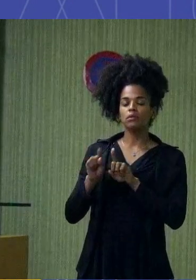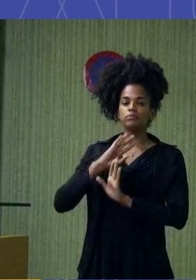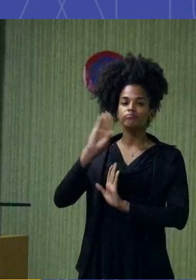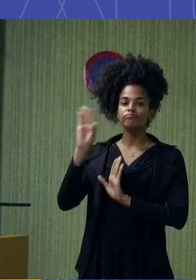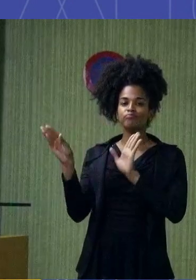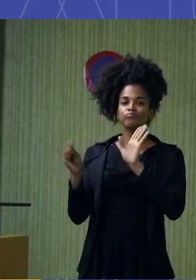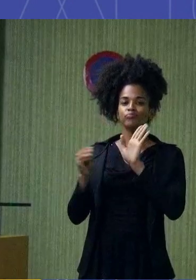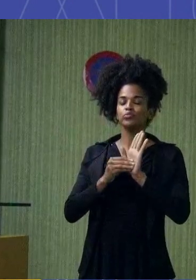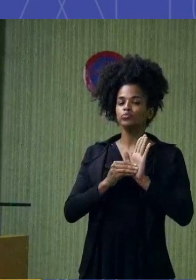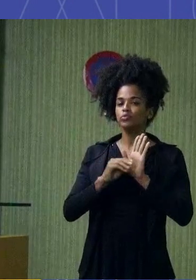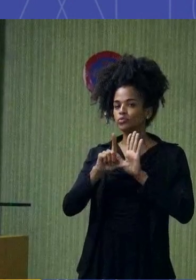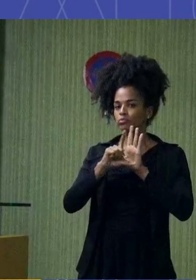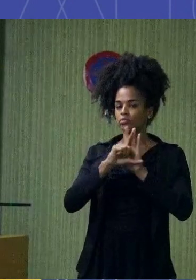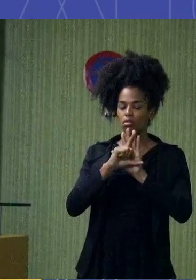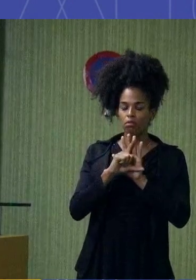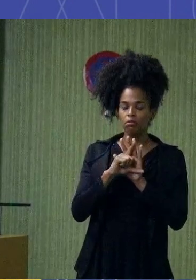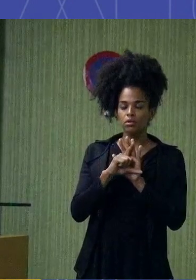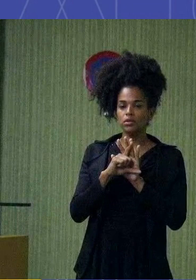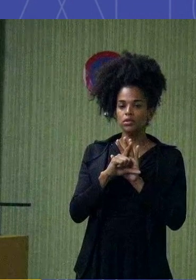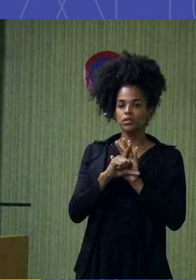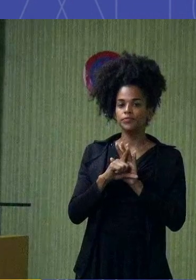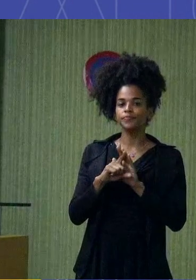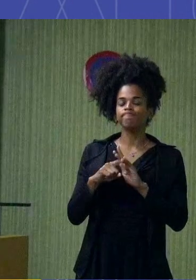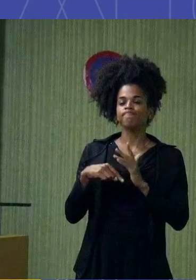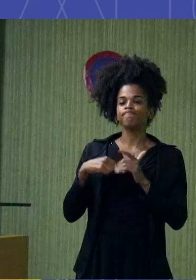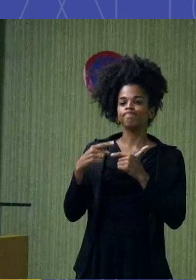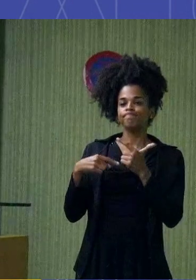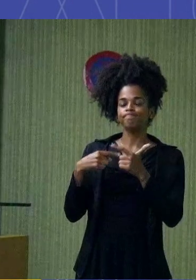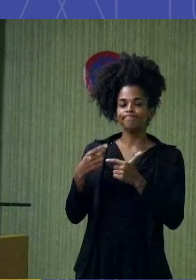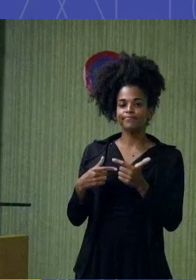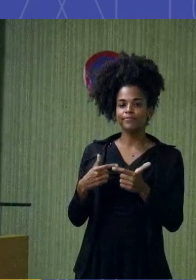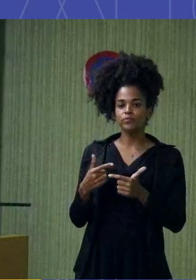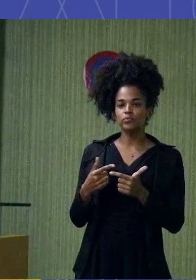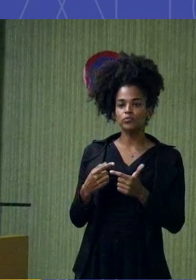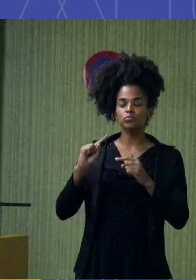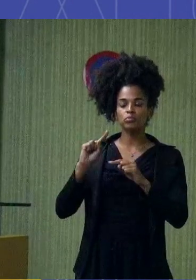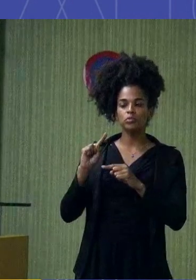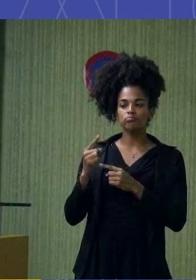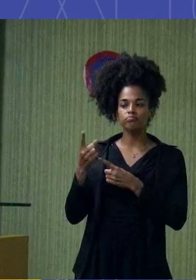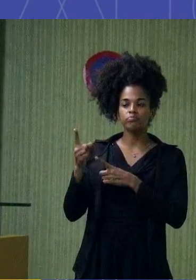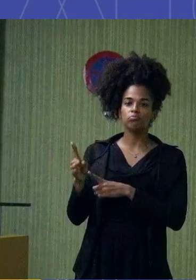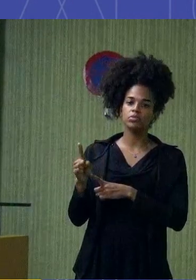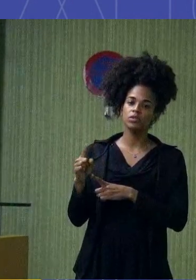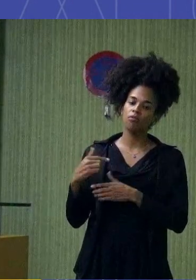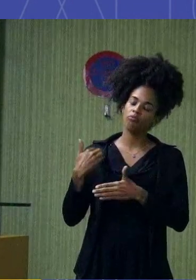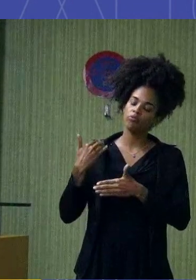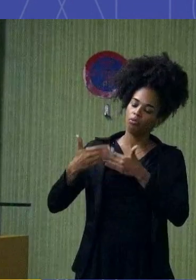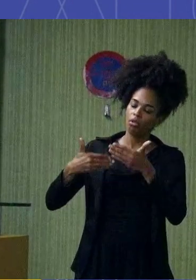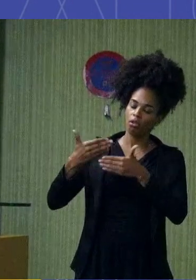projeto de lei eh e dos próximos eh desafios né